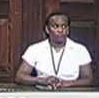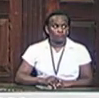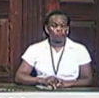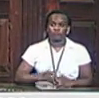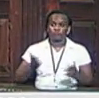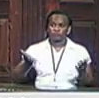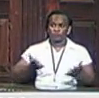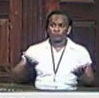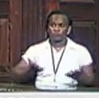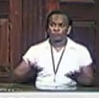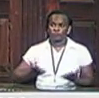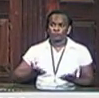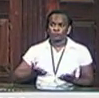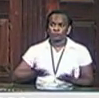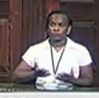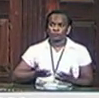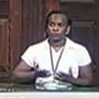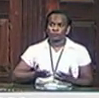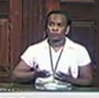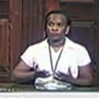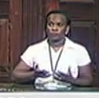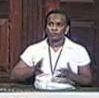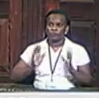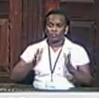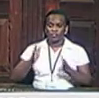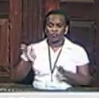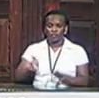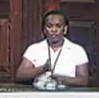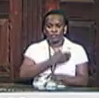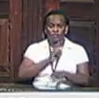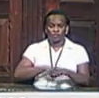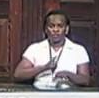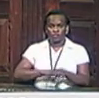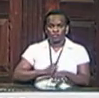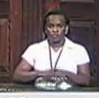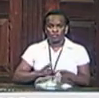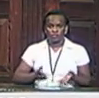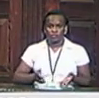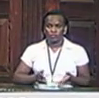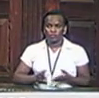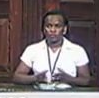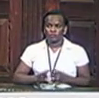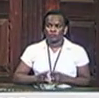E hoje já está passando da hora